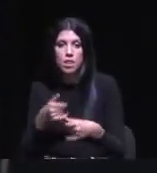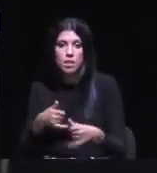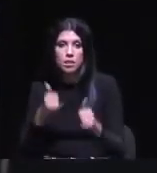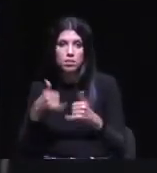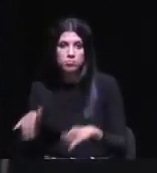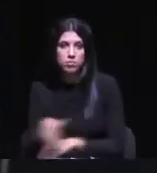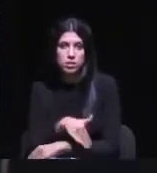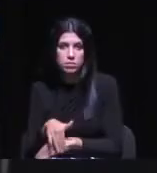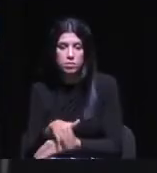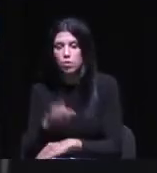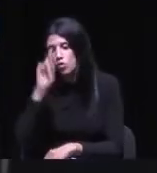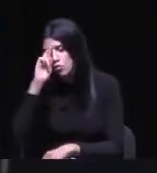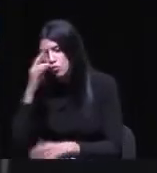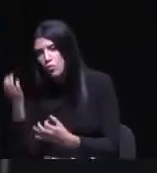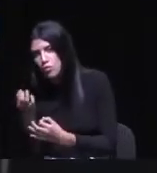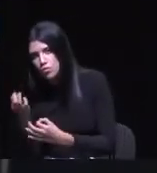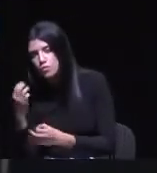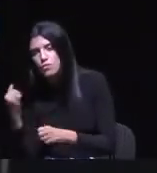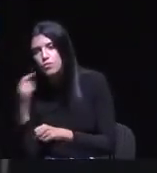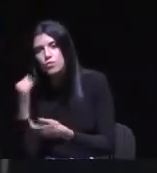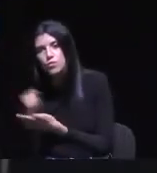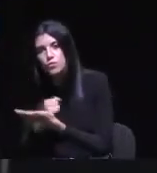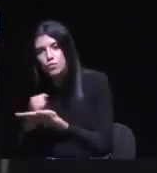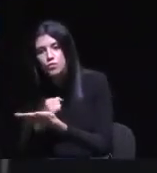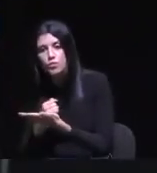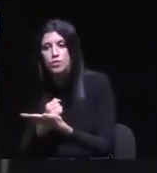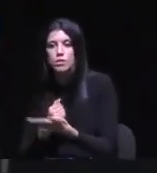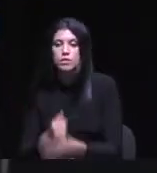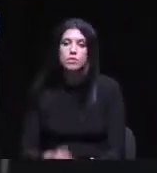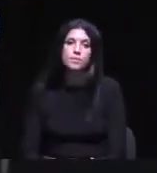do esforço e empenhamento dos trabalhadores da autarquia.